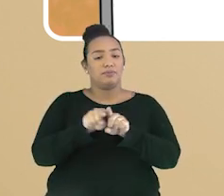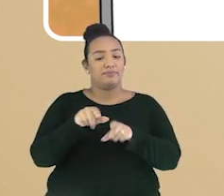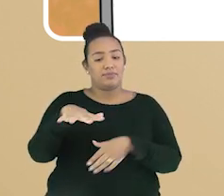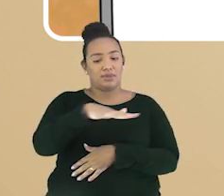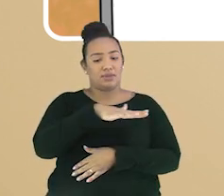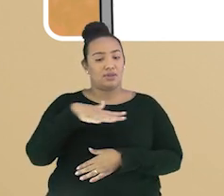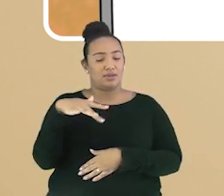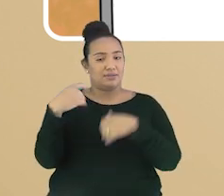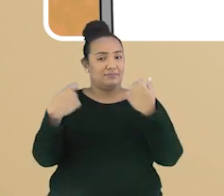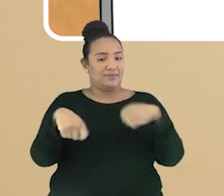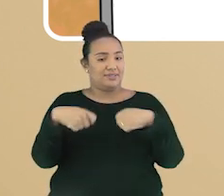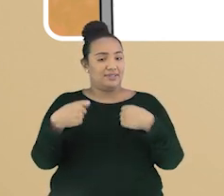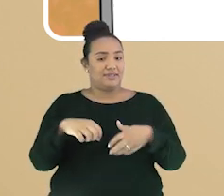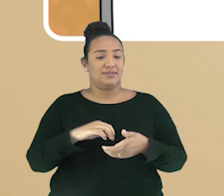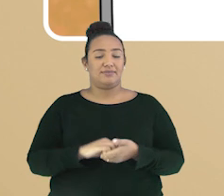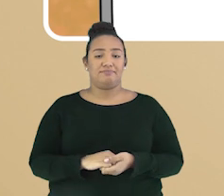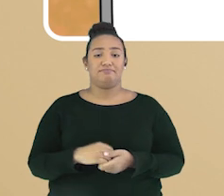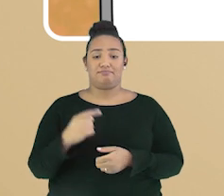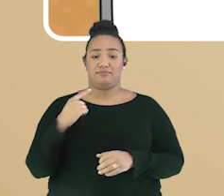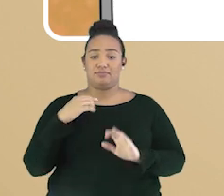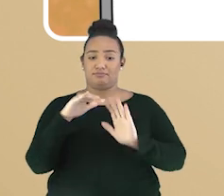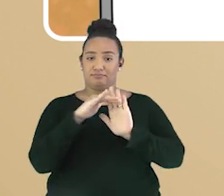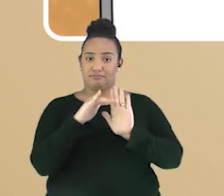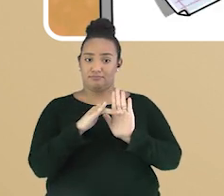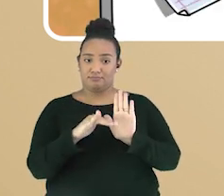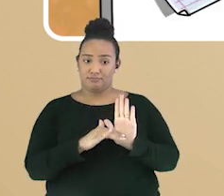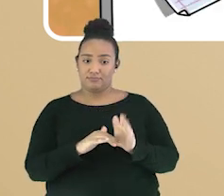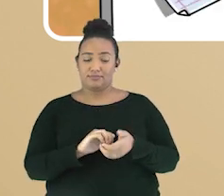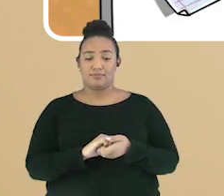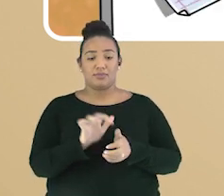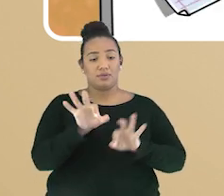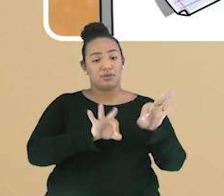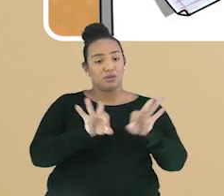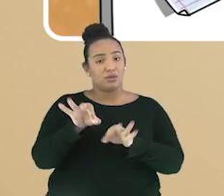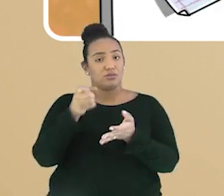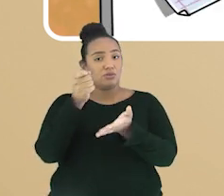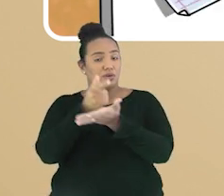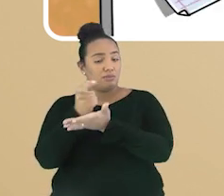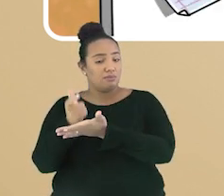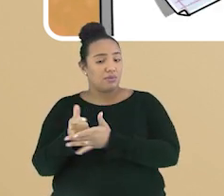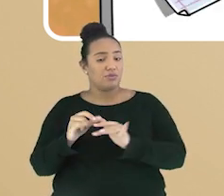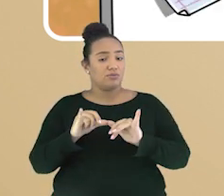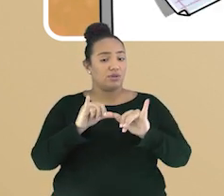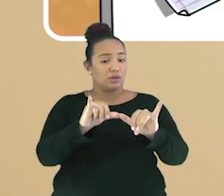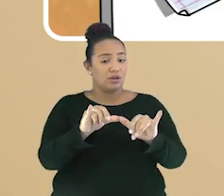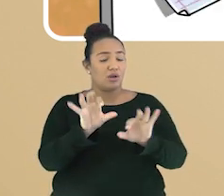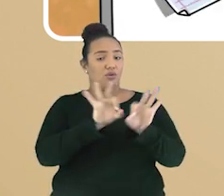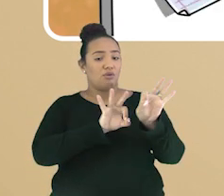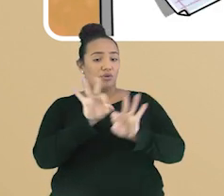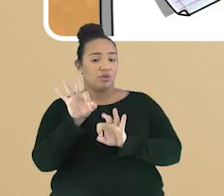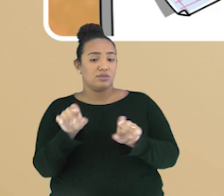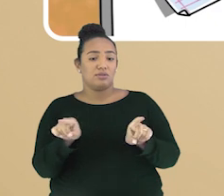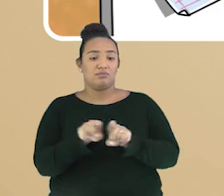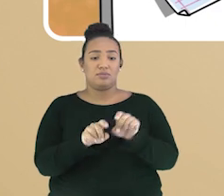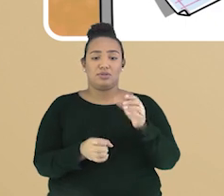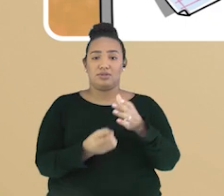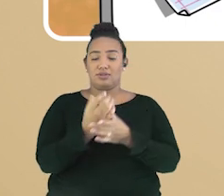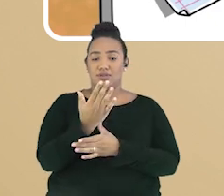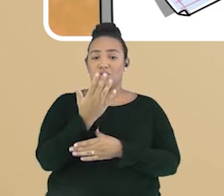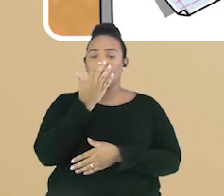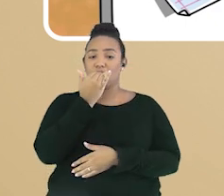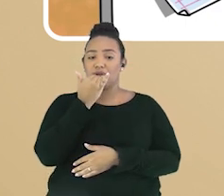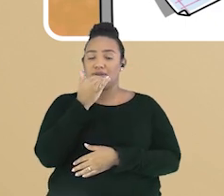vida. Crie uma rotina. Planeje as compras, organize a despensa e faça o cardápio da semana.